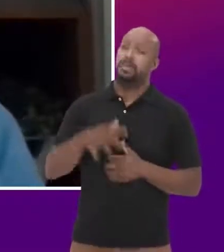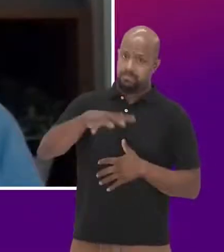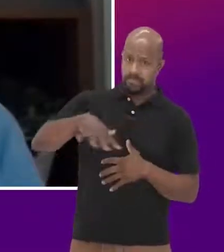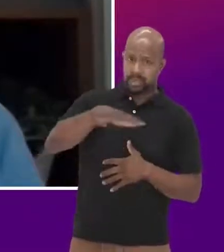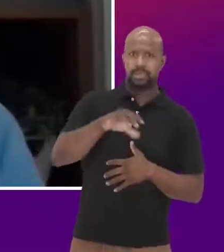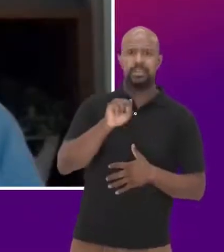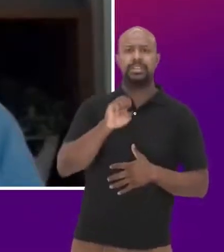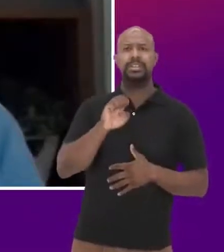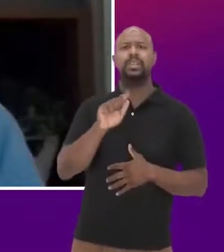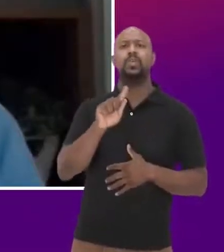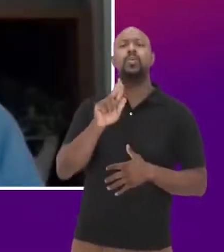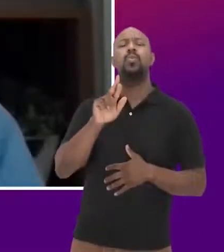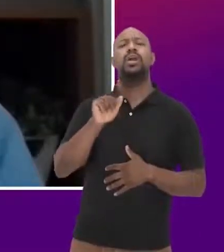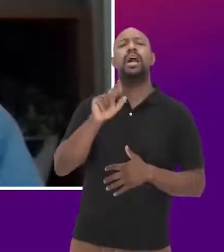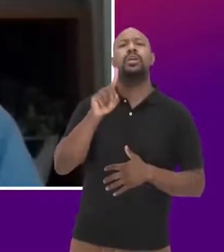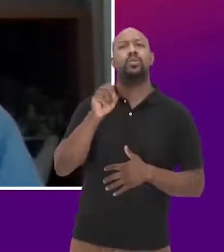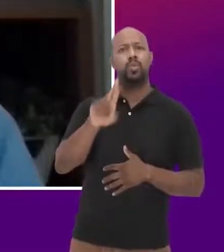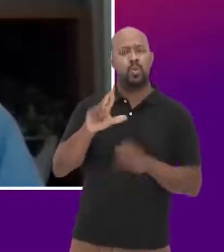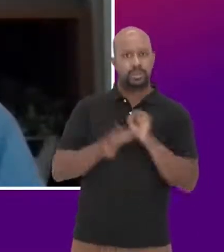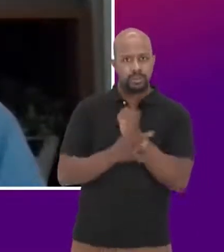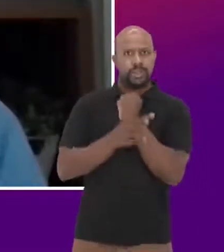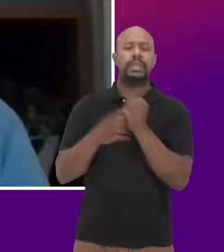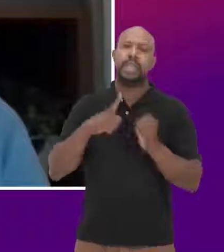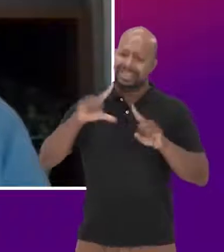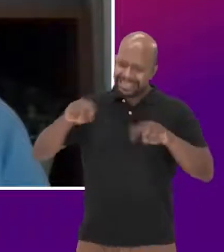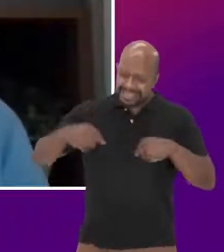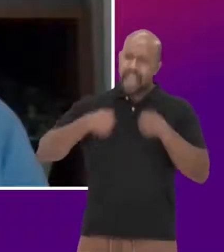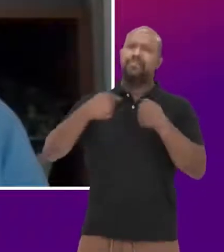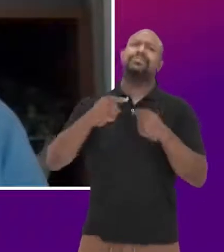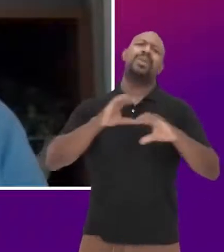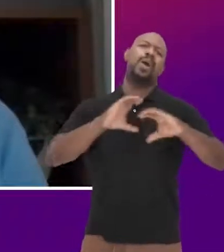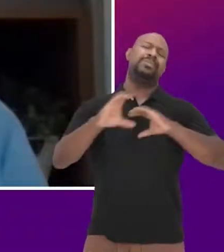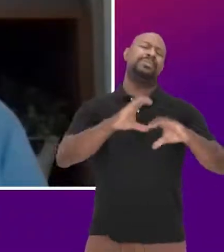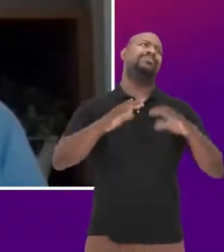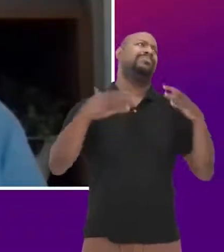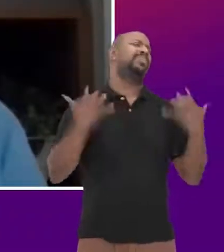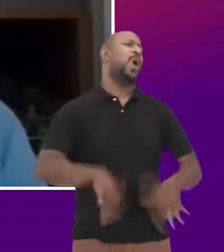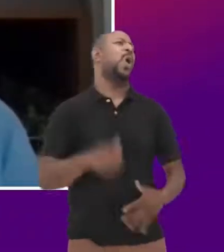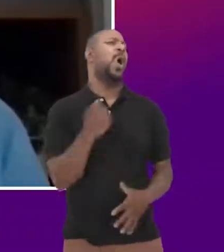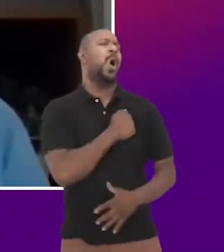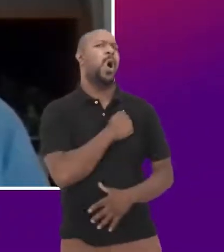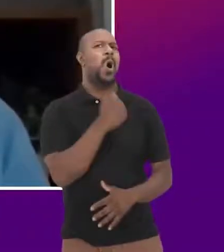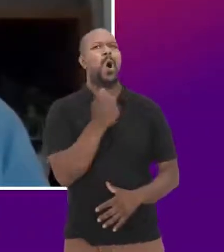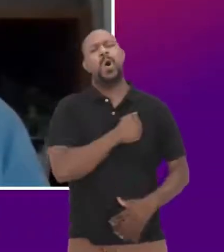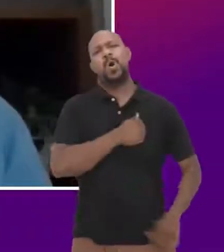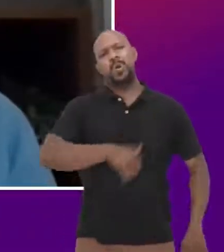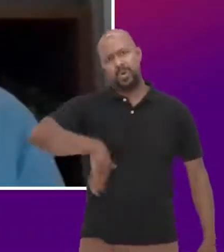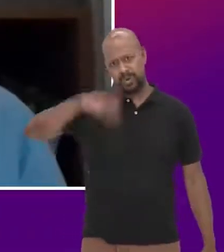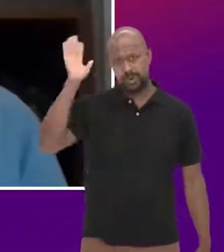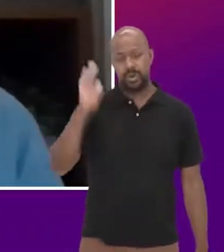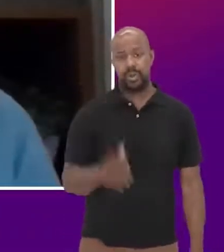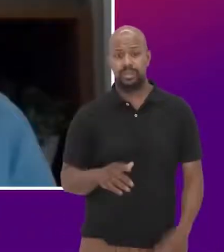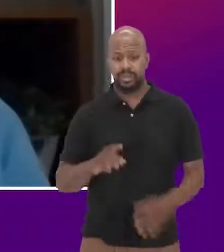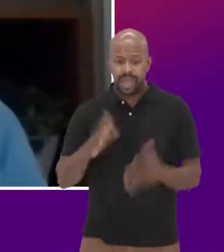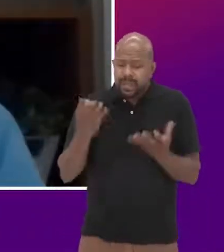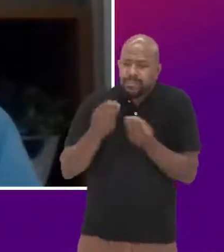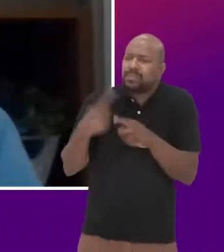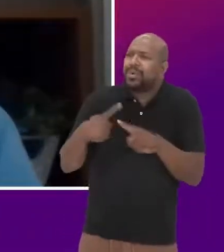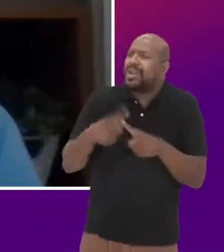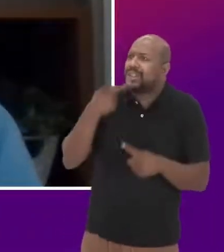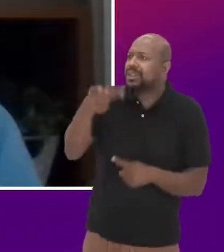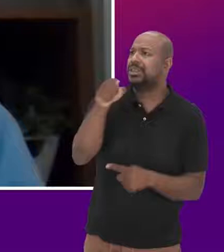mercado segurador ele tem desafios e no âmbito da comunicação tem um desafio muito maior, né? E por que a gente diz